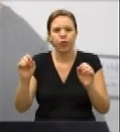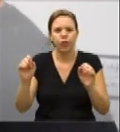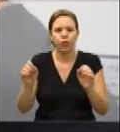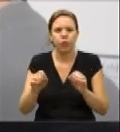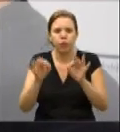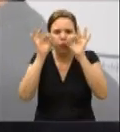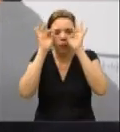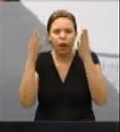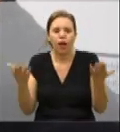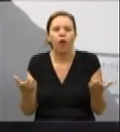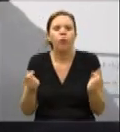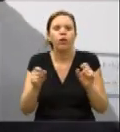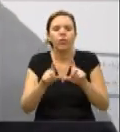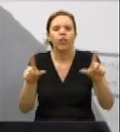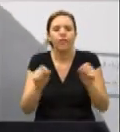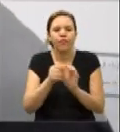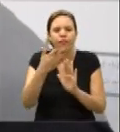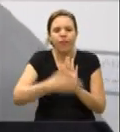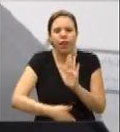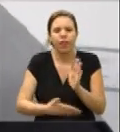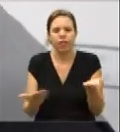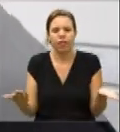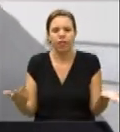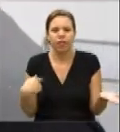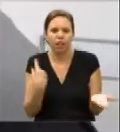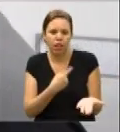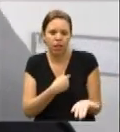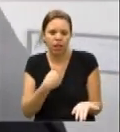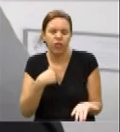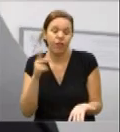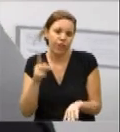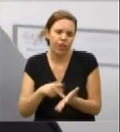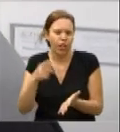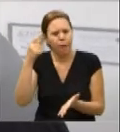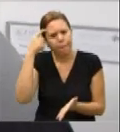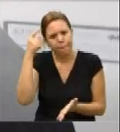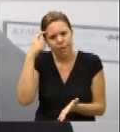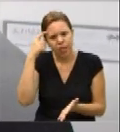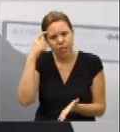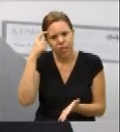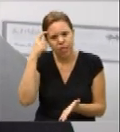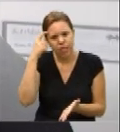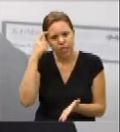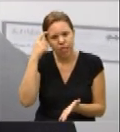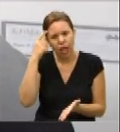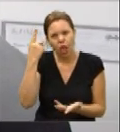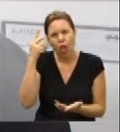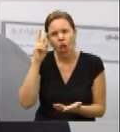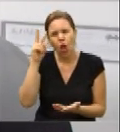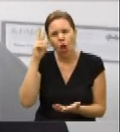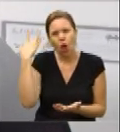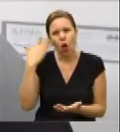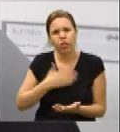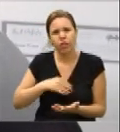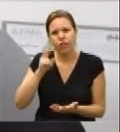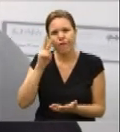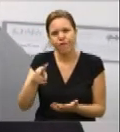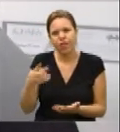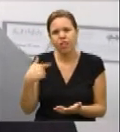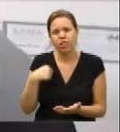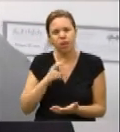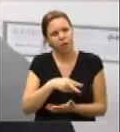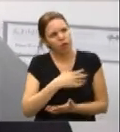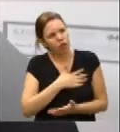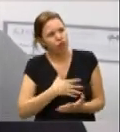fez? Bom, não, na verdade eu pensei em uma cena que eu gostaria de ver o Batman. Então a gente sempre gosta